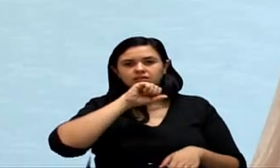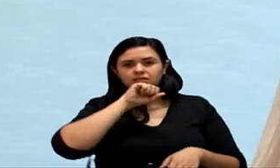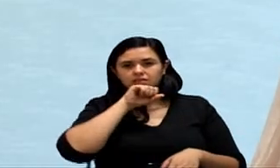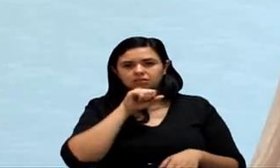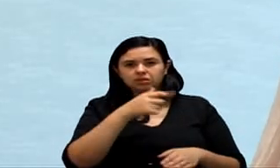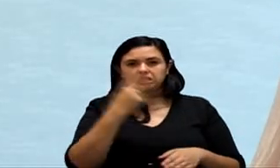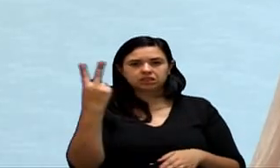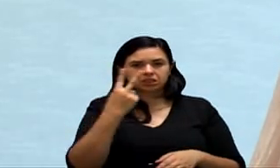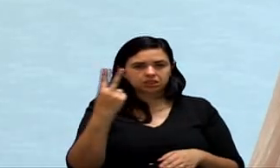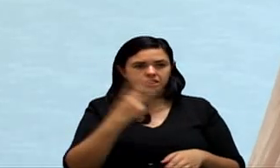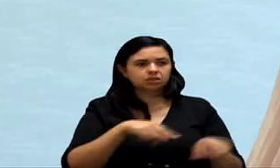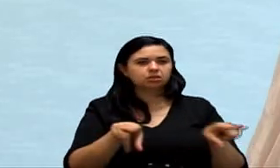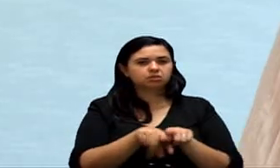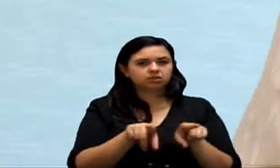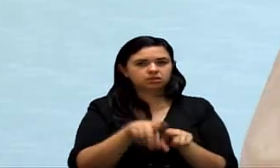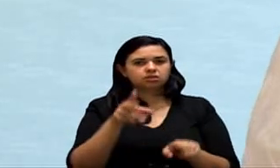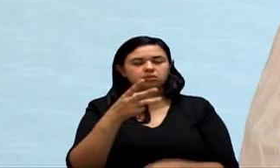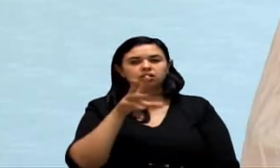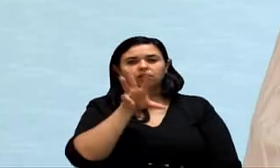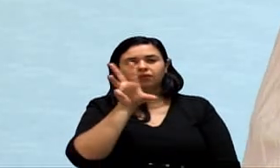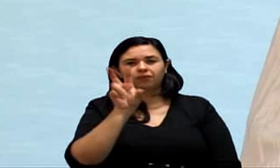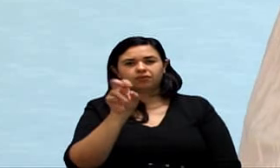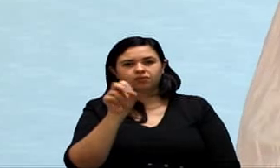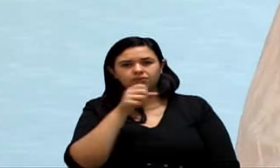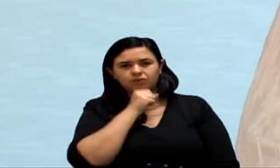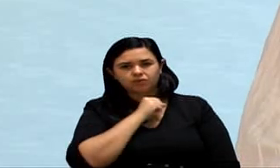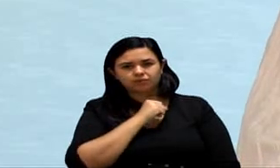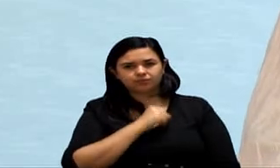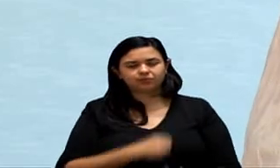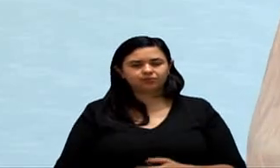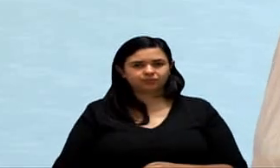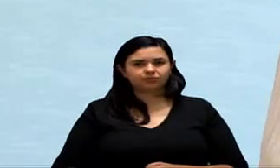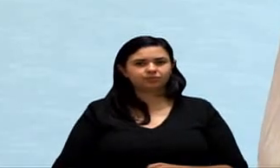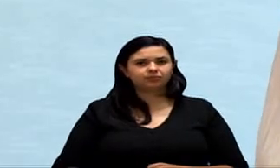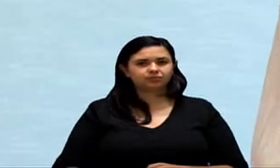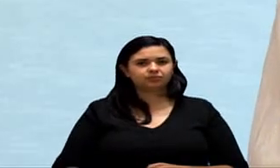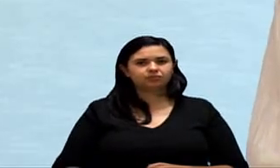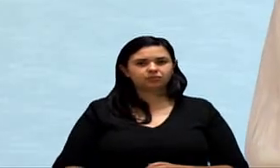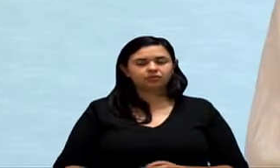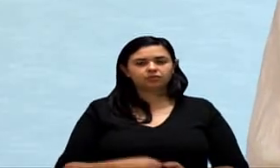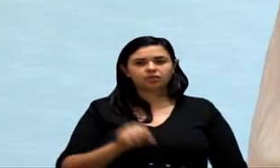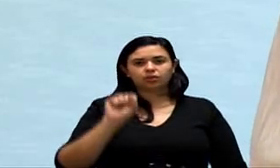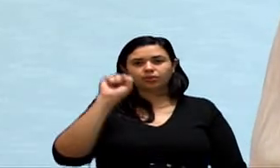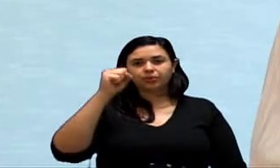85 casos deles, 131, 85 ocorreram dentro de